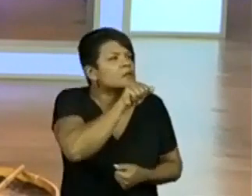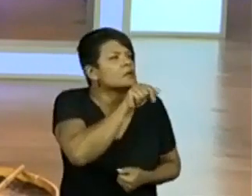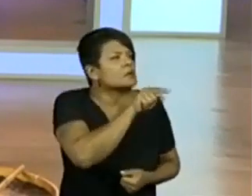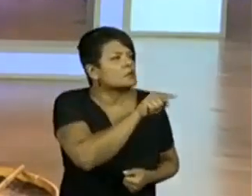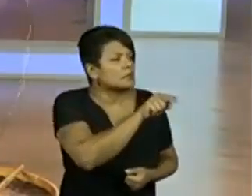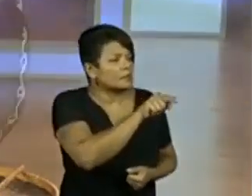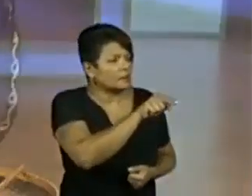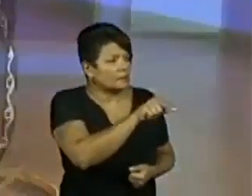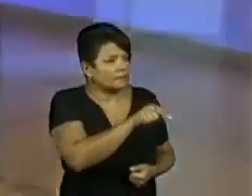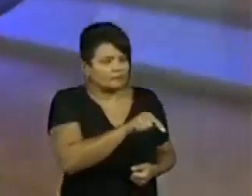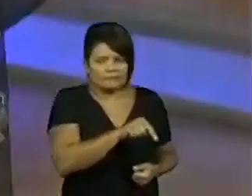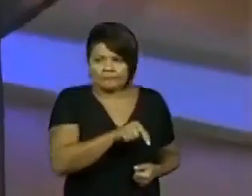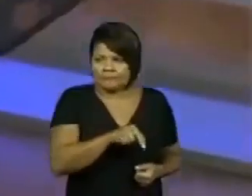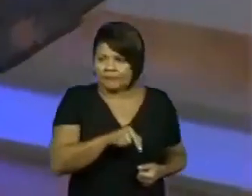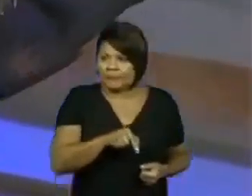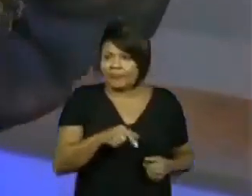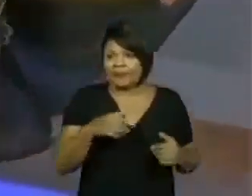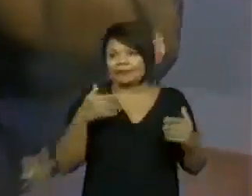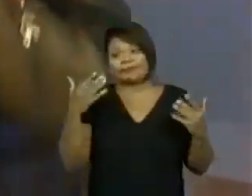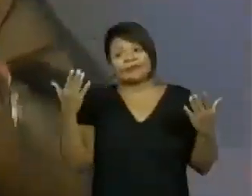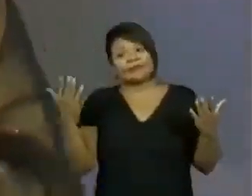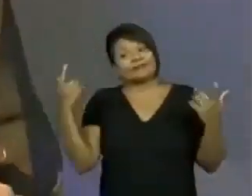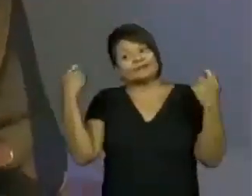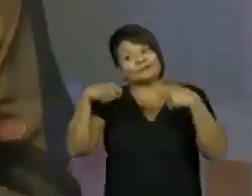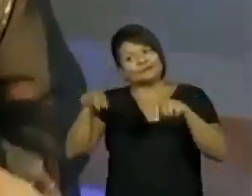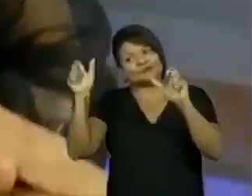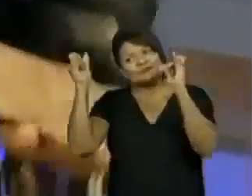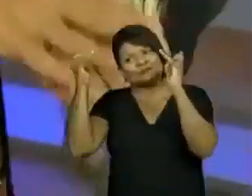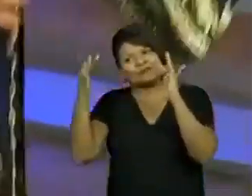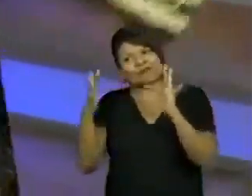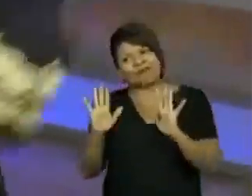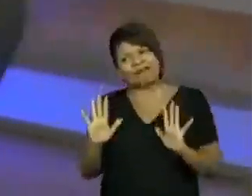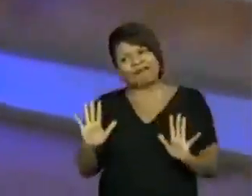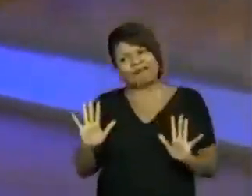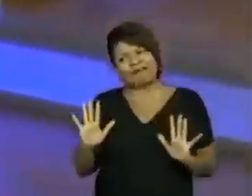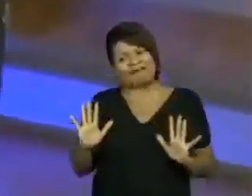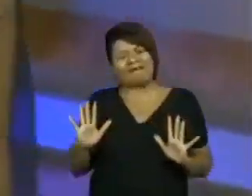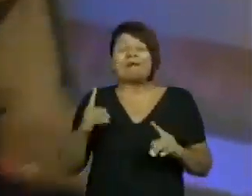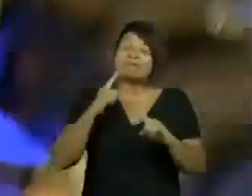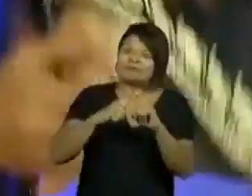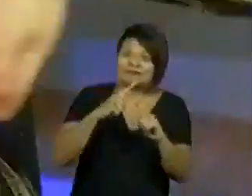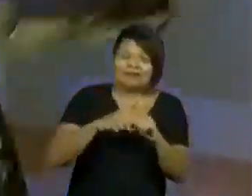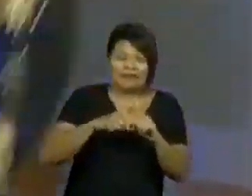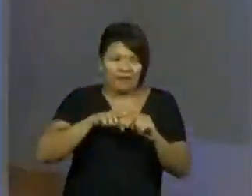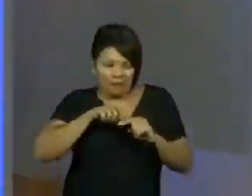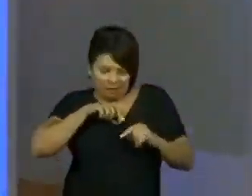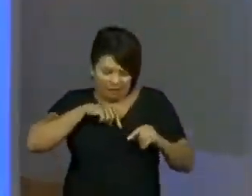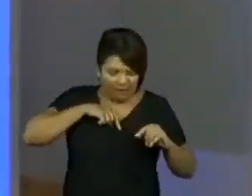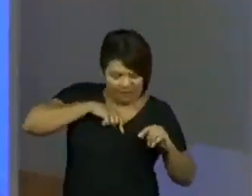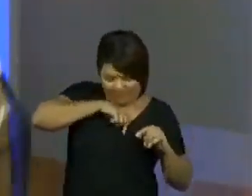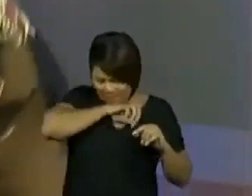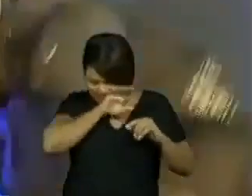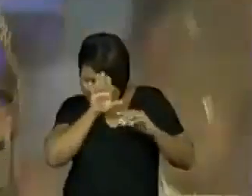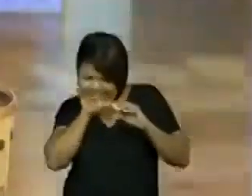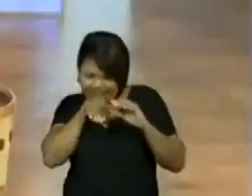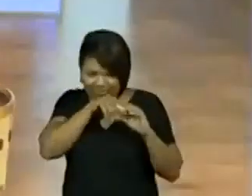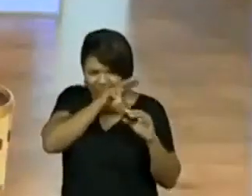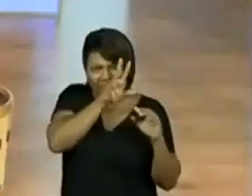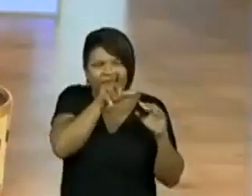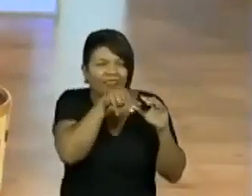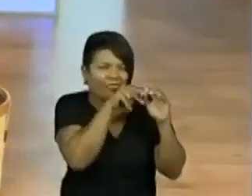Dessa vez ele nem precisou explicar. A serpente foi se enrodilhando,